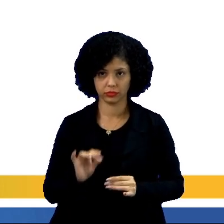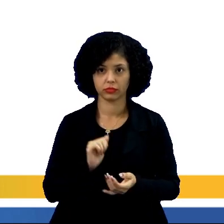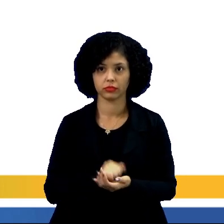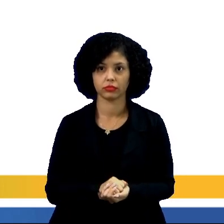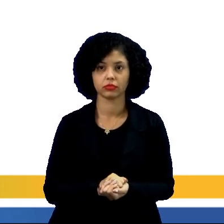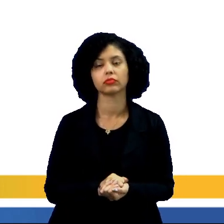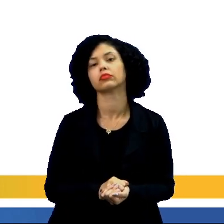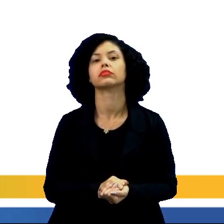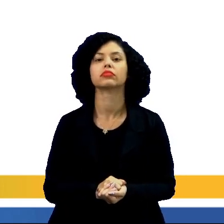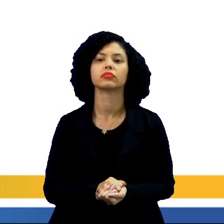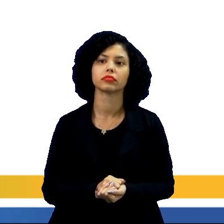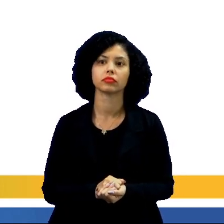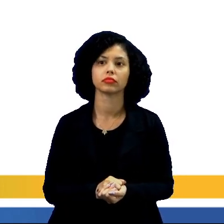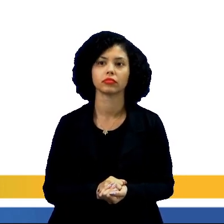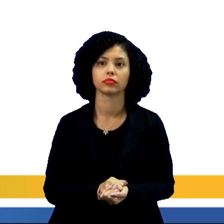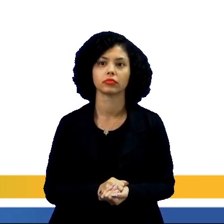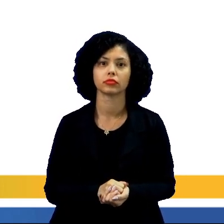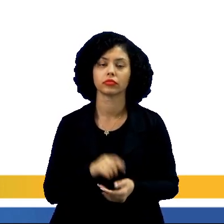isso daqui.